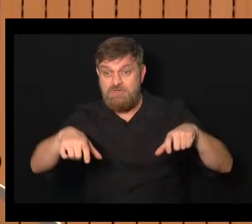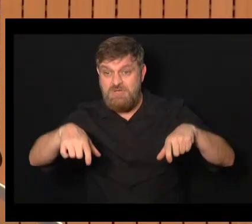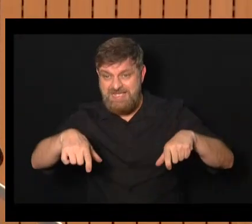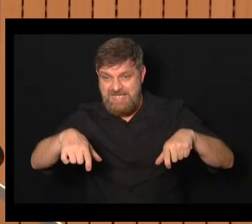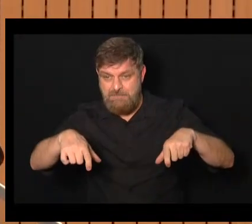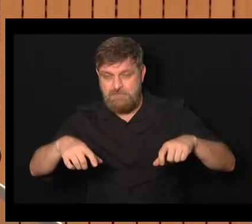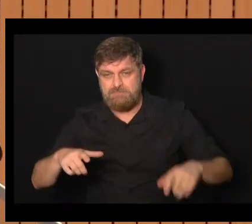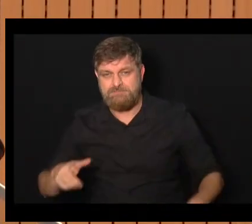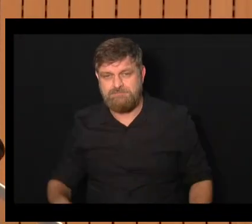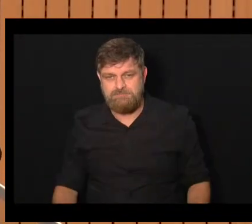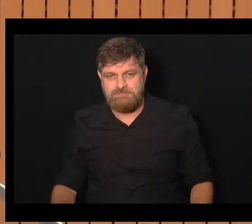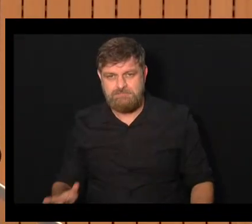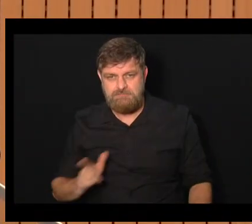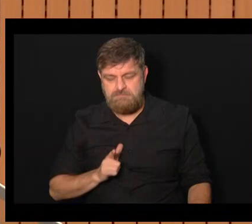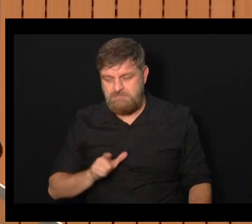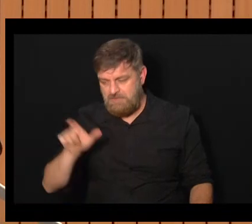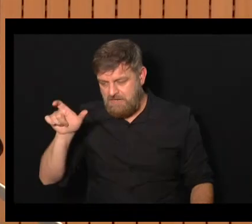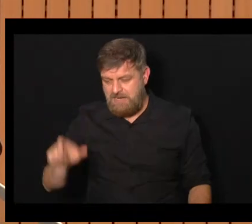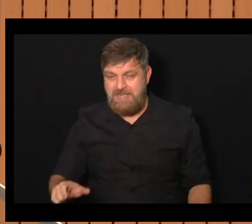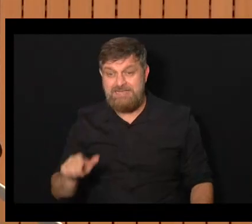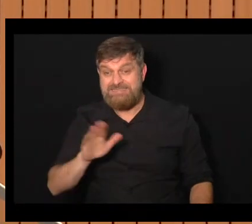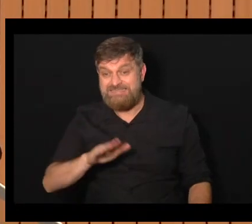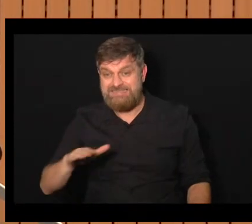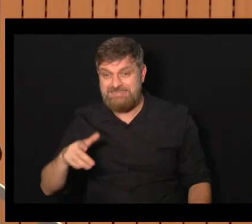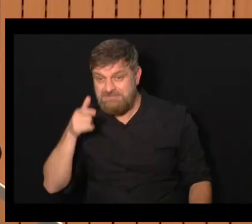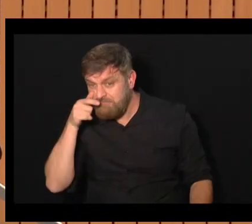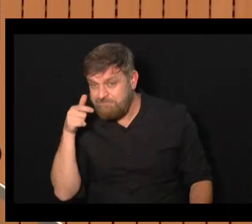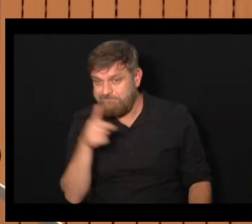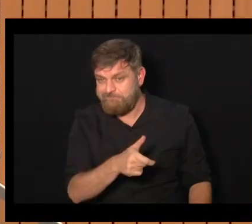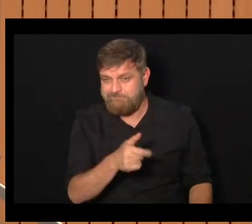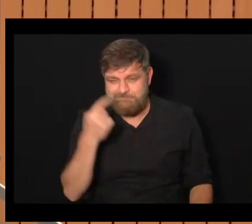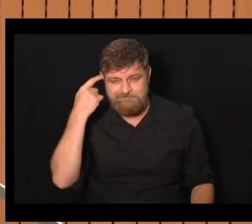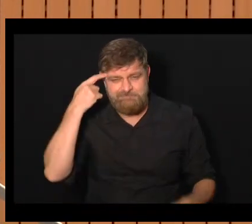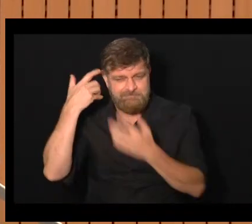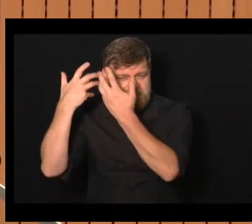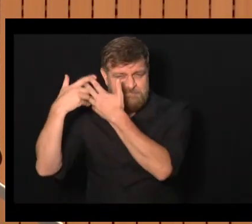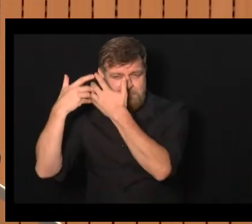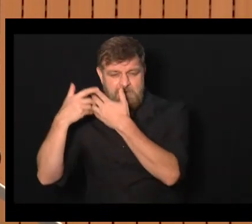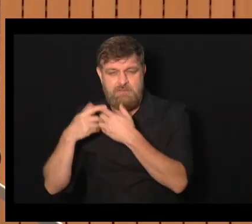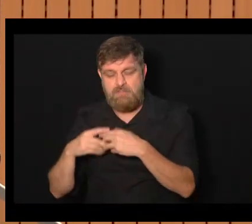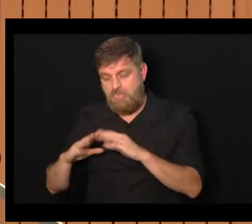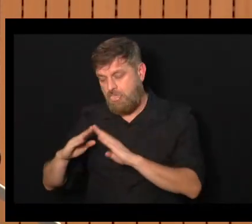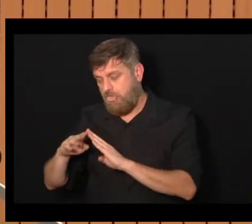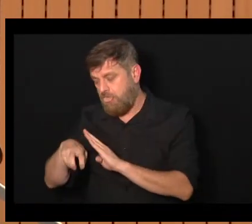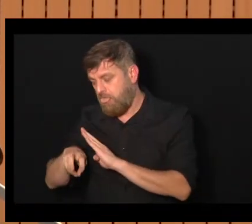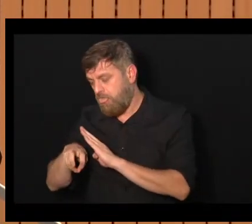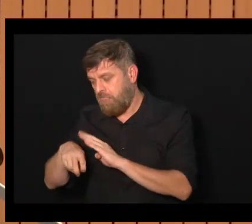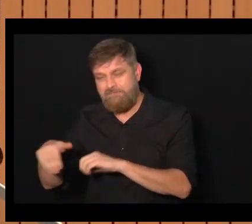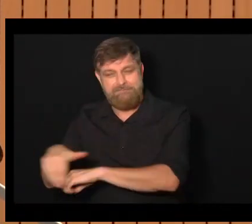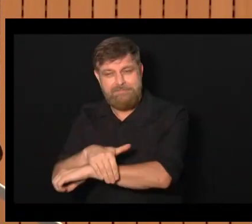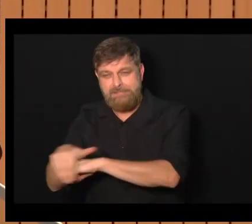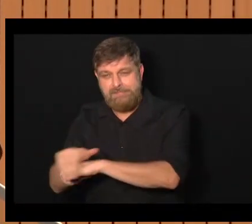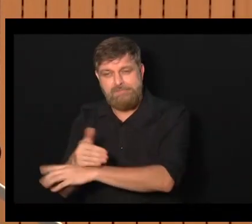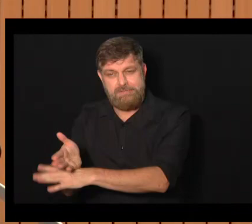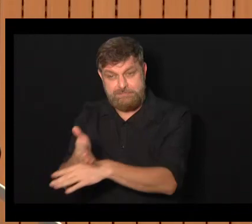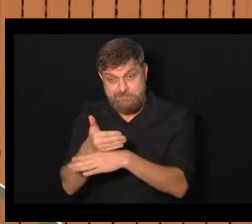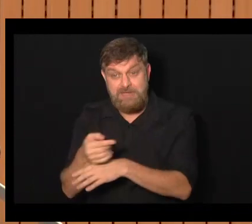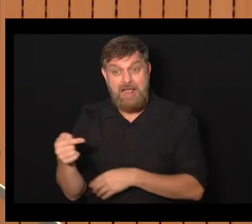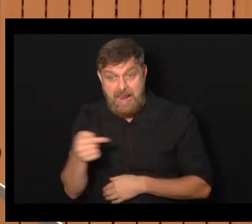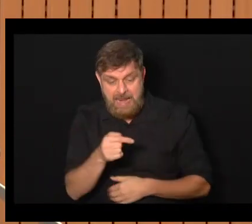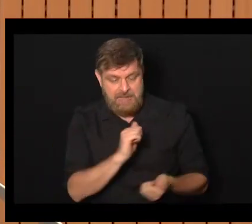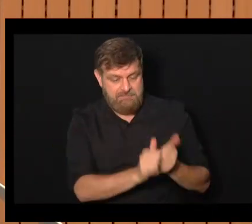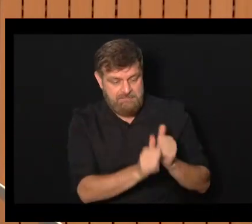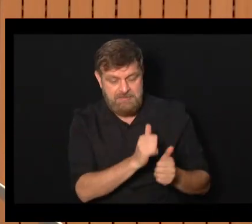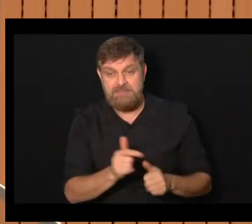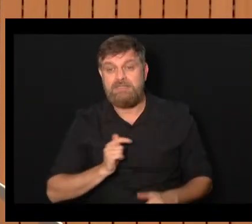interage, ocupa a mente das crianças, que quando não está ociosa, está ali praticando esporte. Temos lá um voluntário, que é o